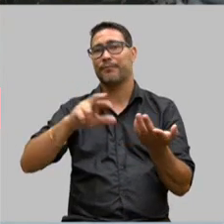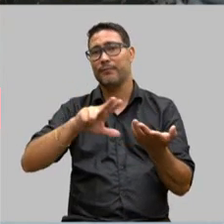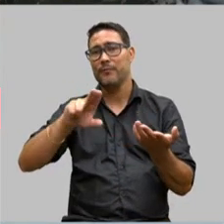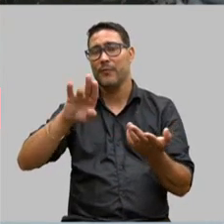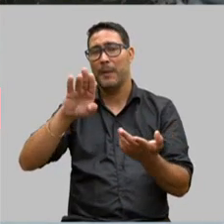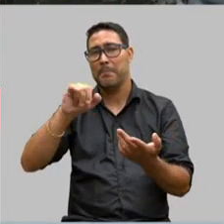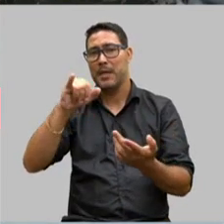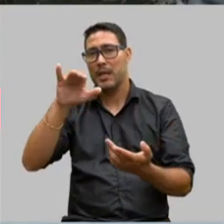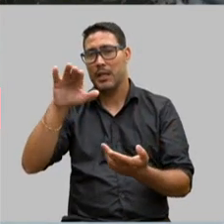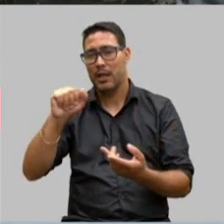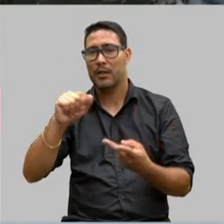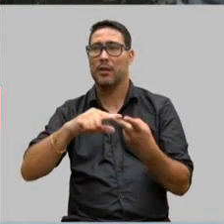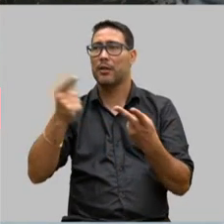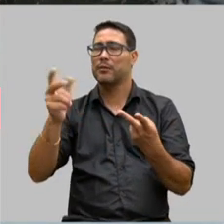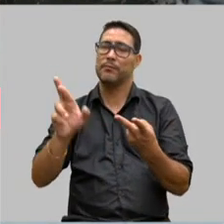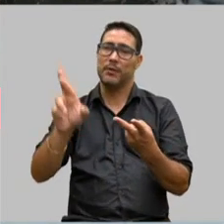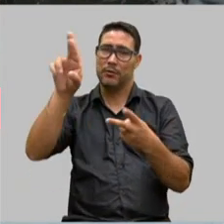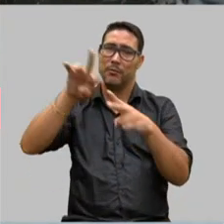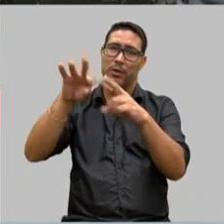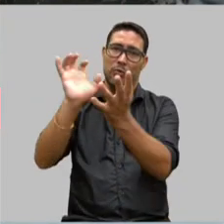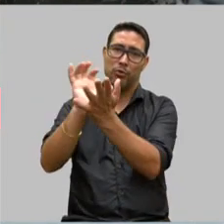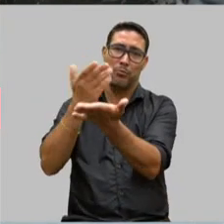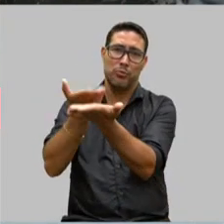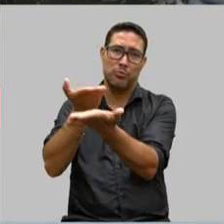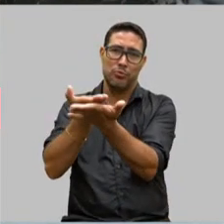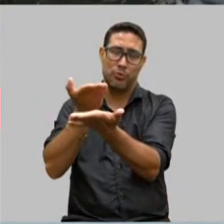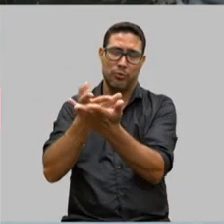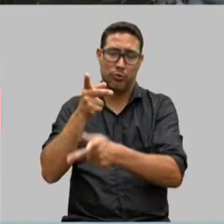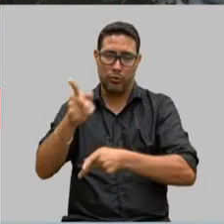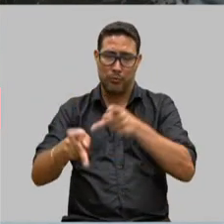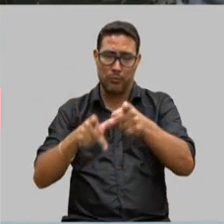de Souza, representando o Grupo de Estudos dos Povos